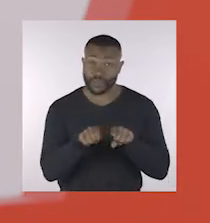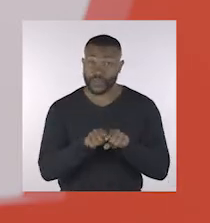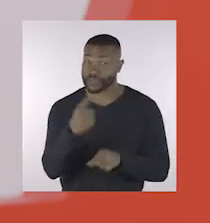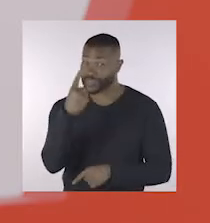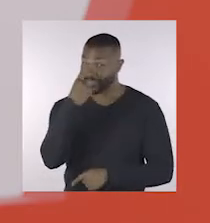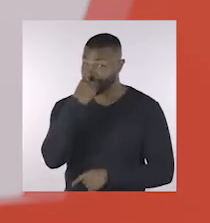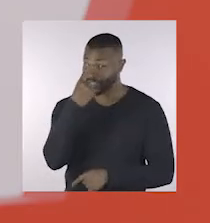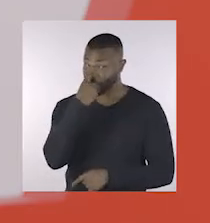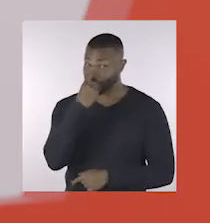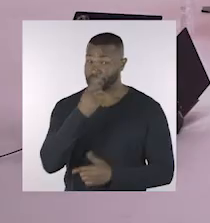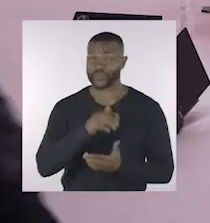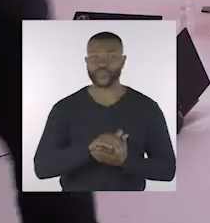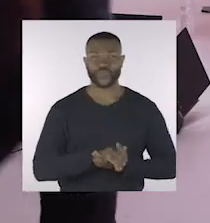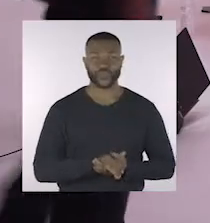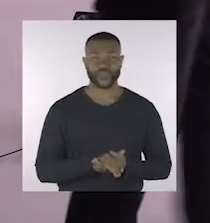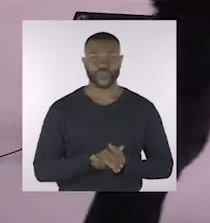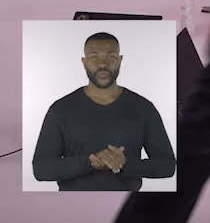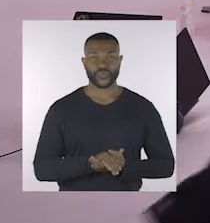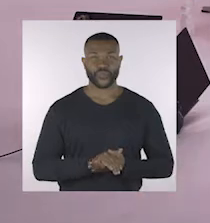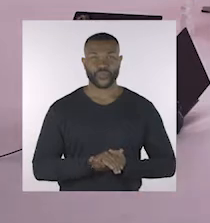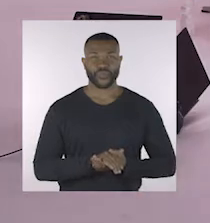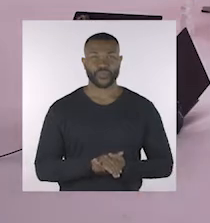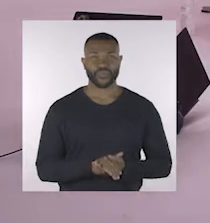e Carlos zarattini